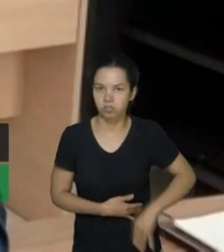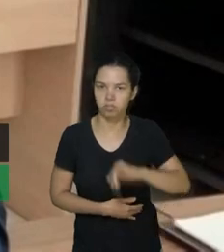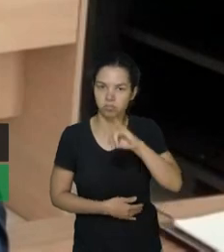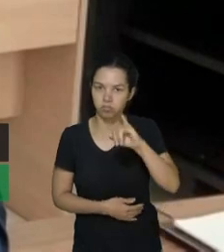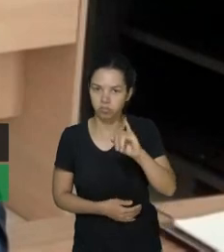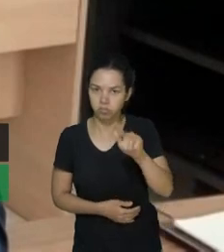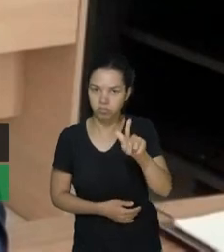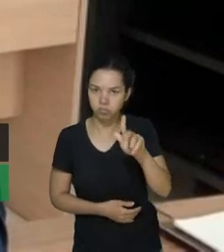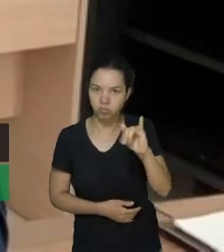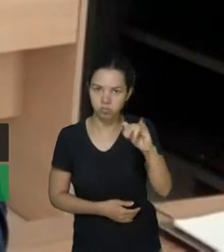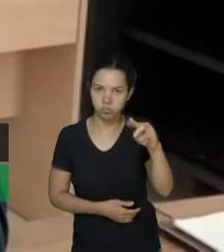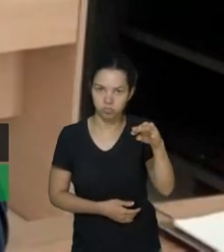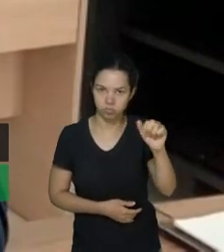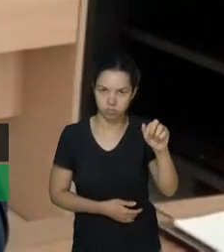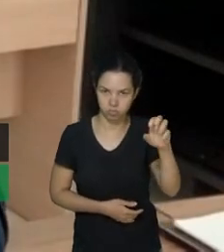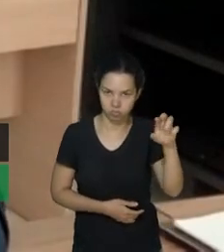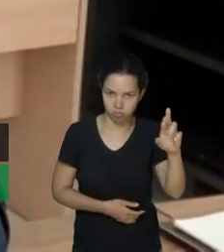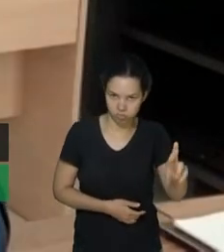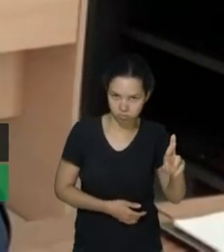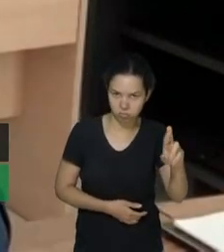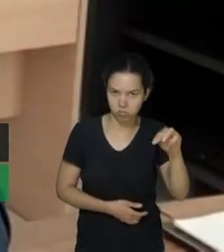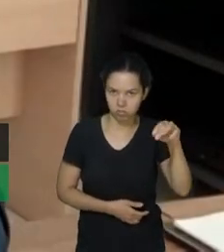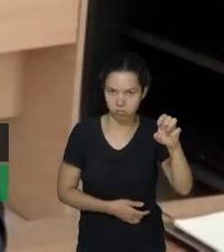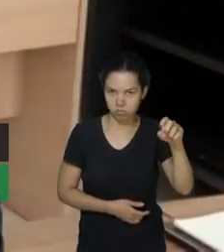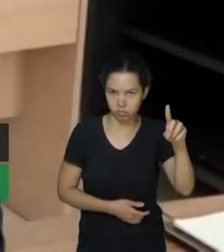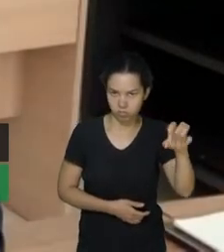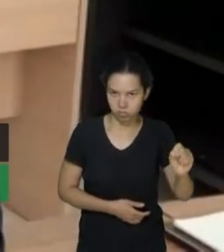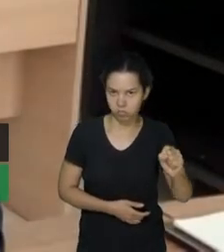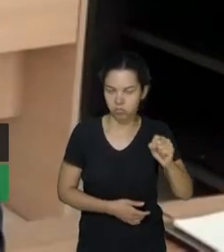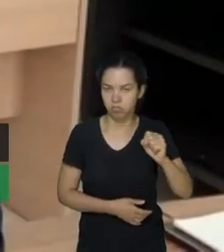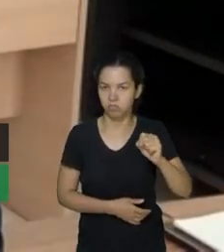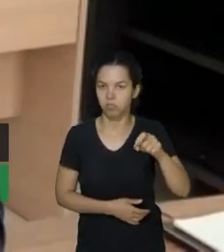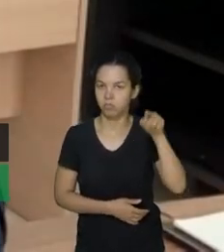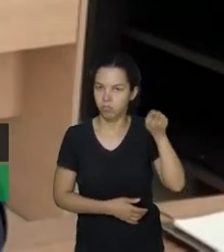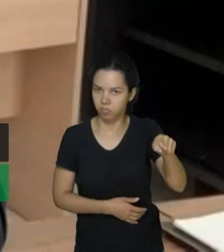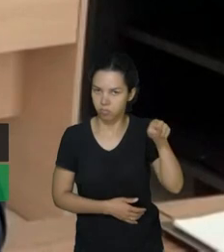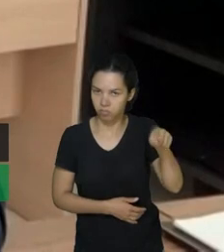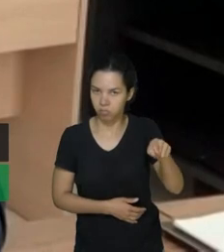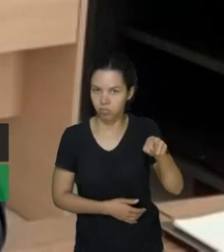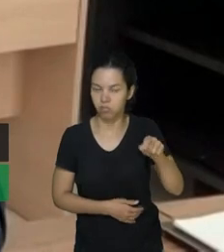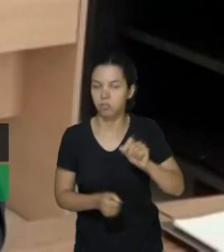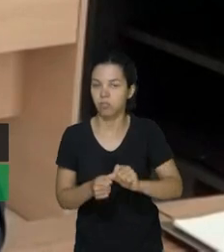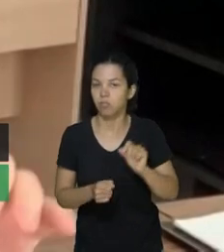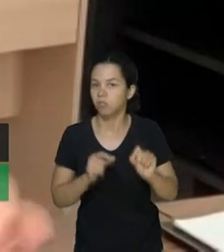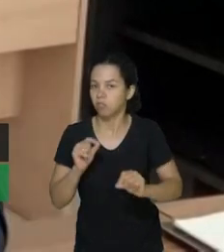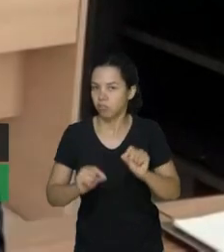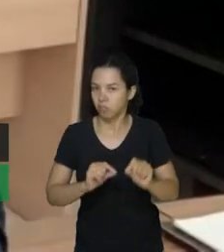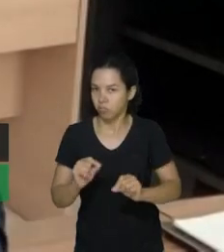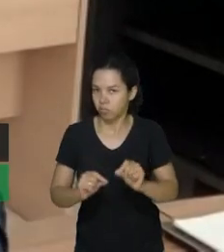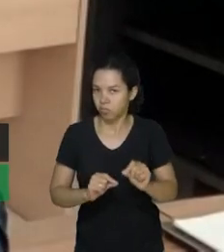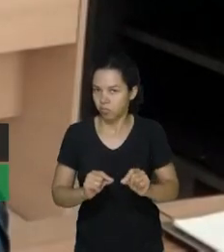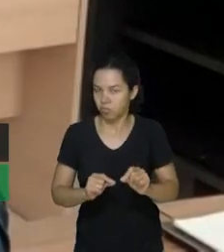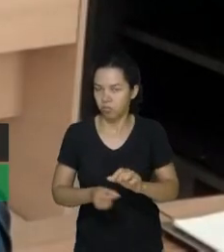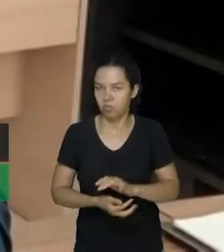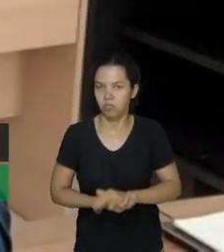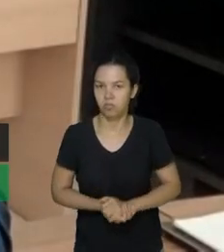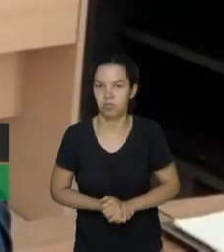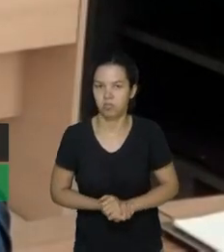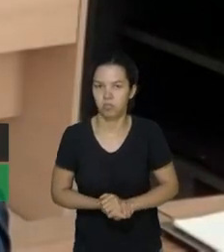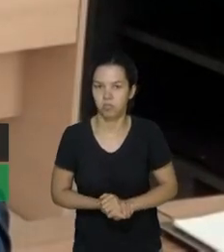simplesmente num ato puro dele, ele simplesmente desfez o